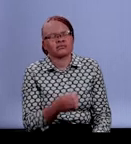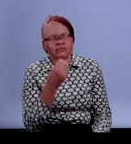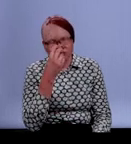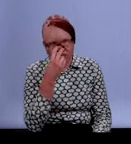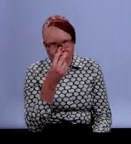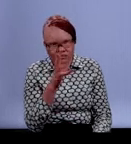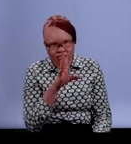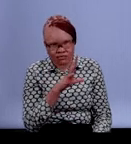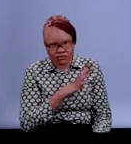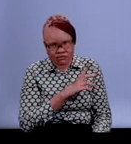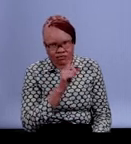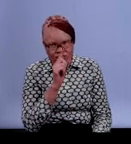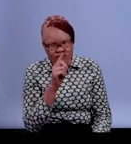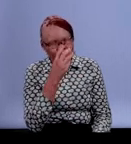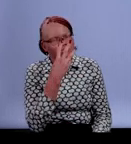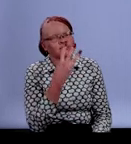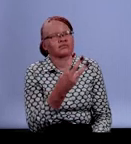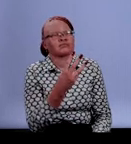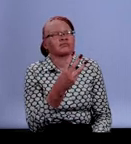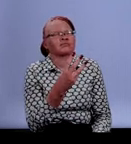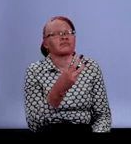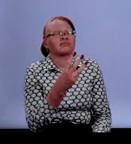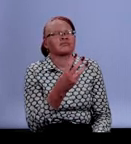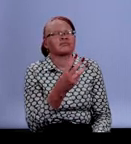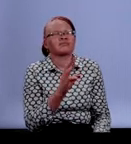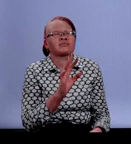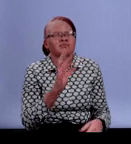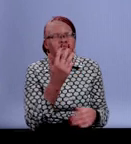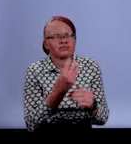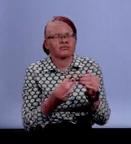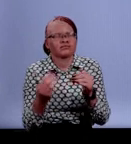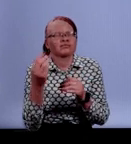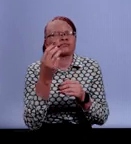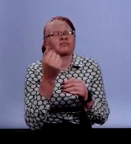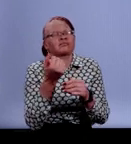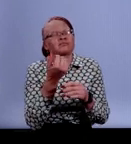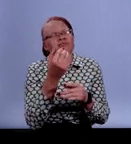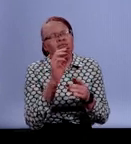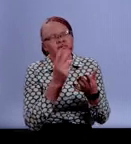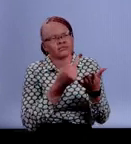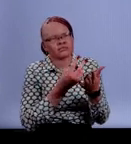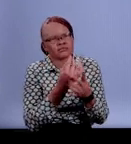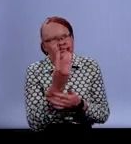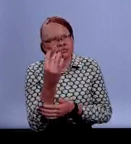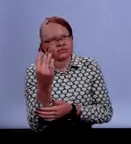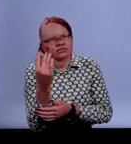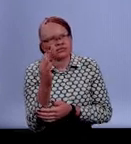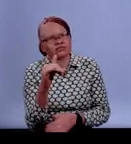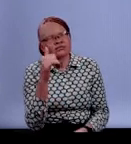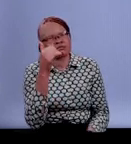e observe aqui temos aqui este três o três o que é é o expoente da potência